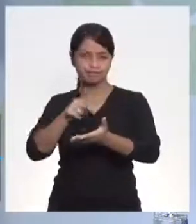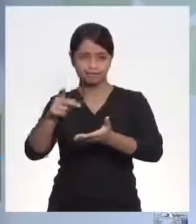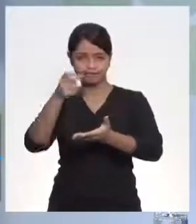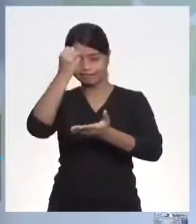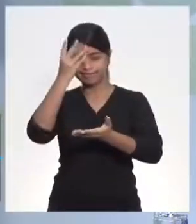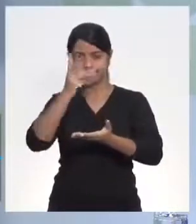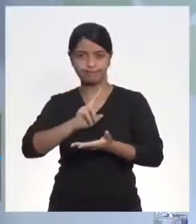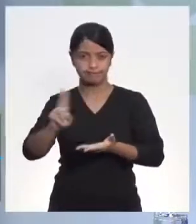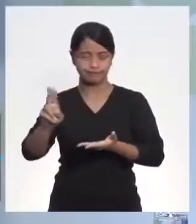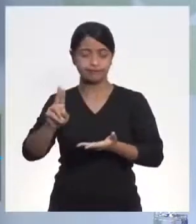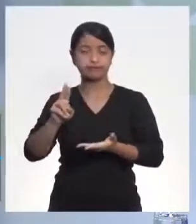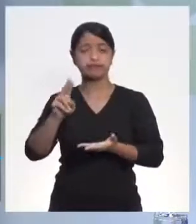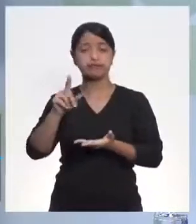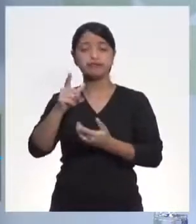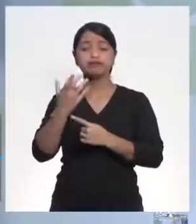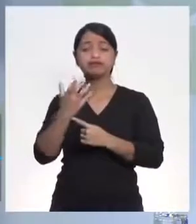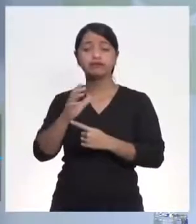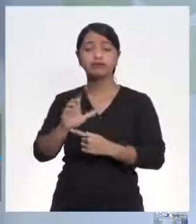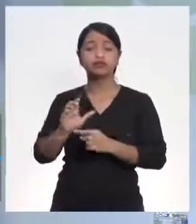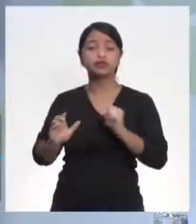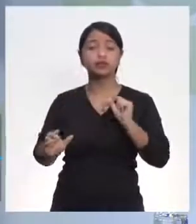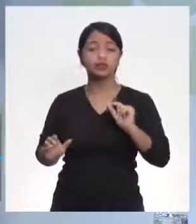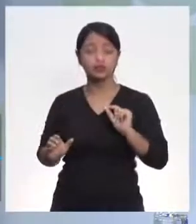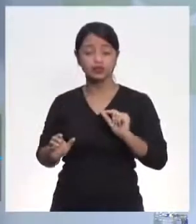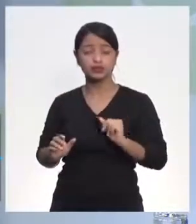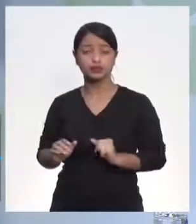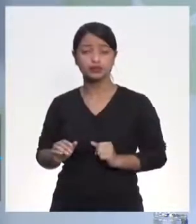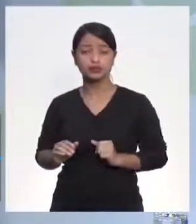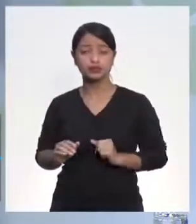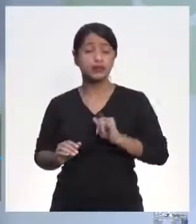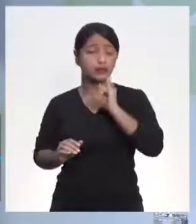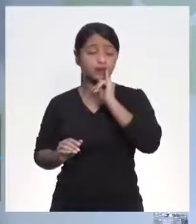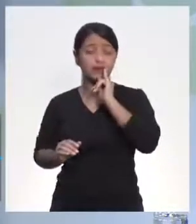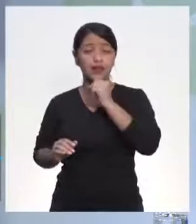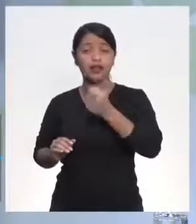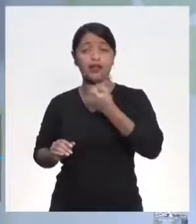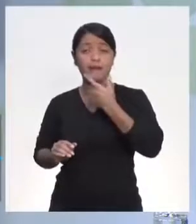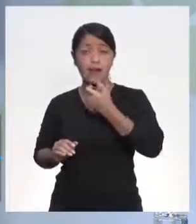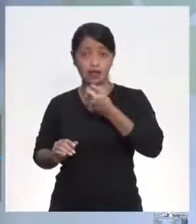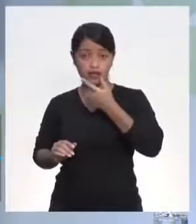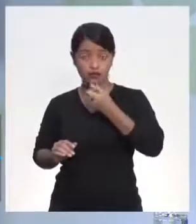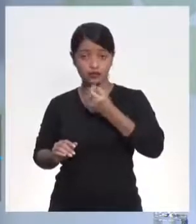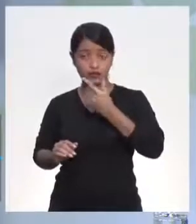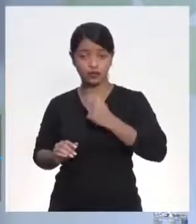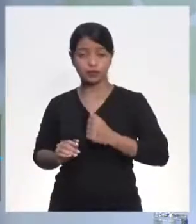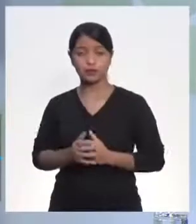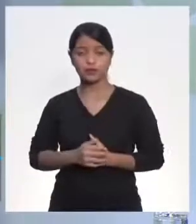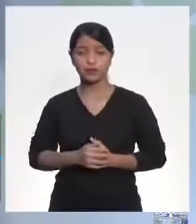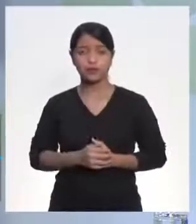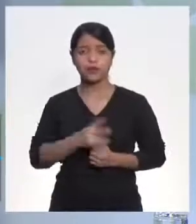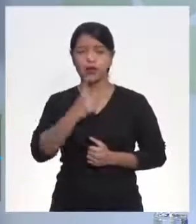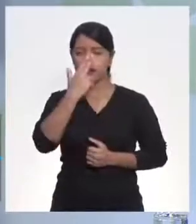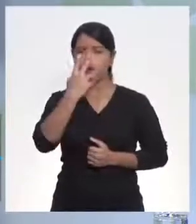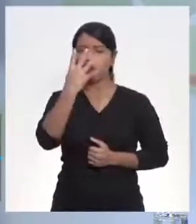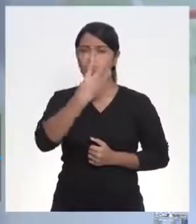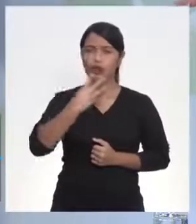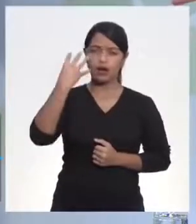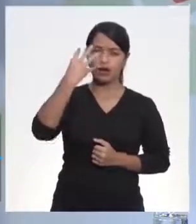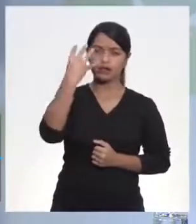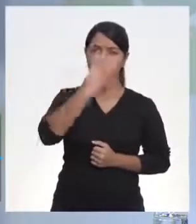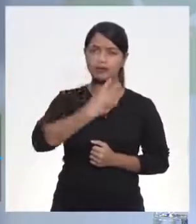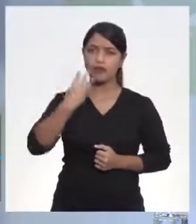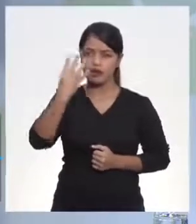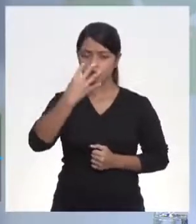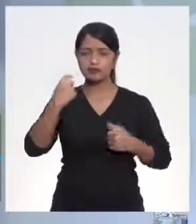colocou qual que seria, por exemplo, para tomar um determinado remédio. Se eu não me engano, eram de 4 em 4 horas para tomar um